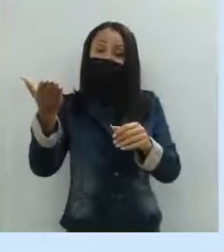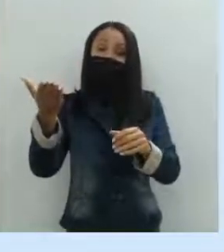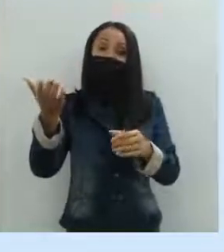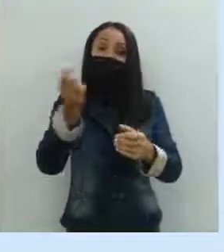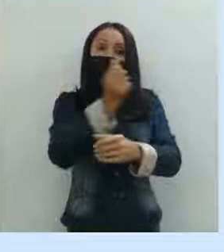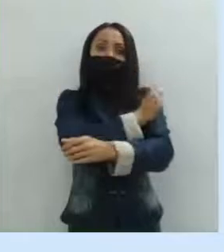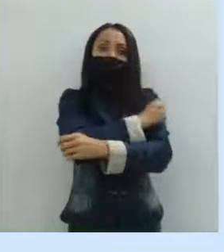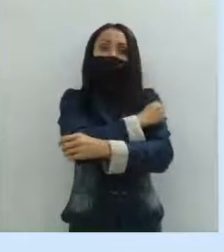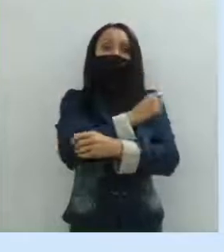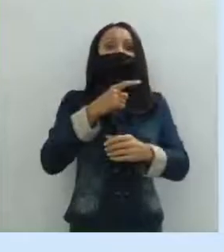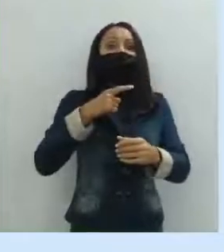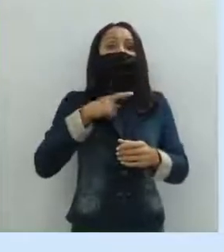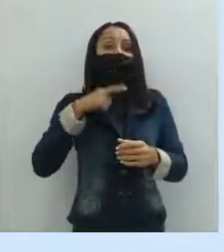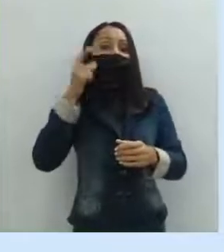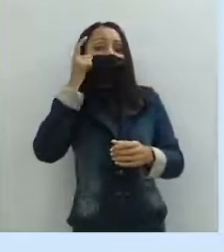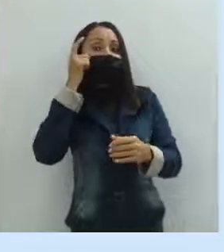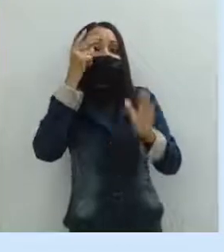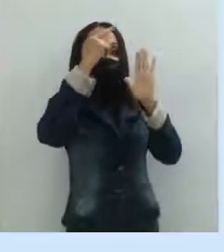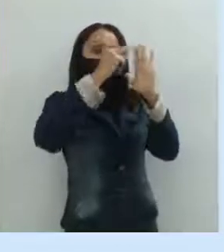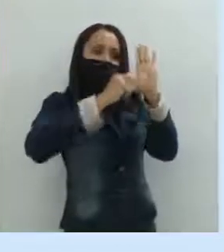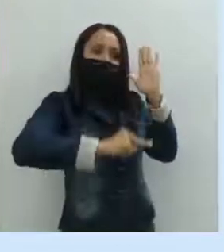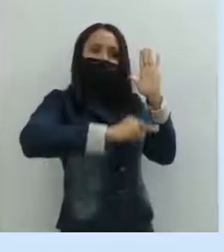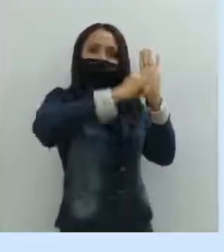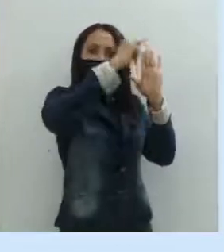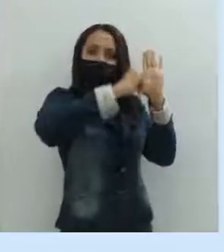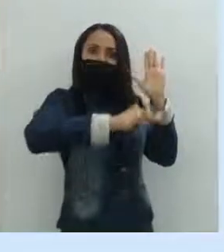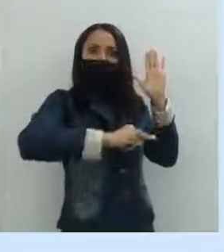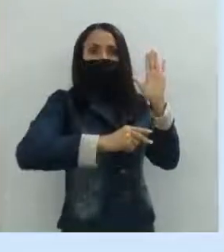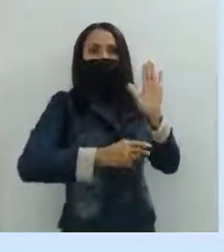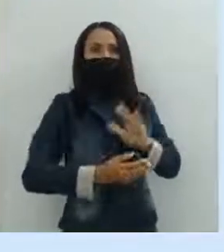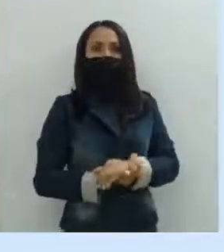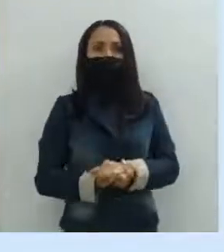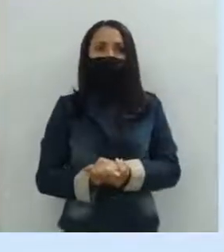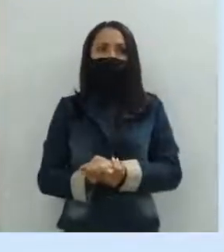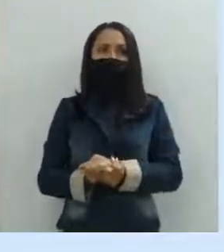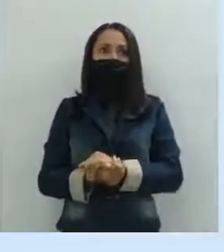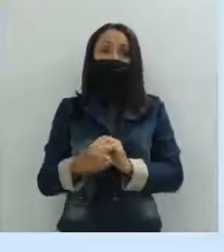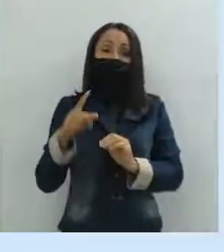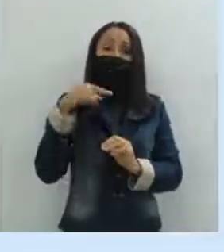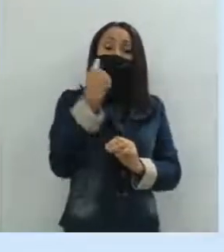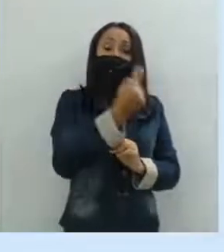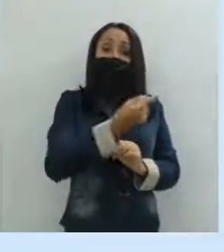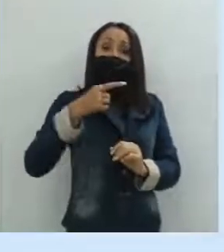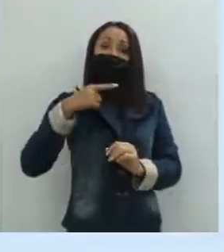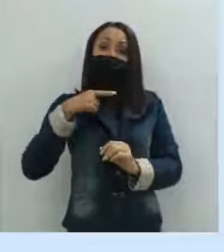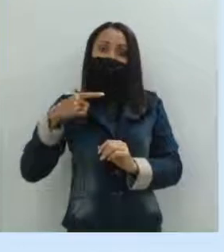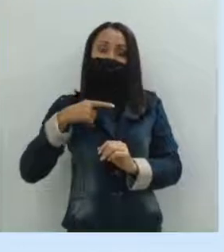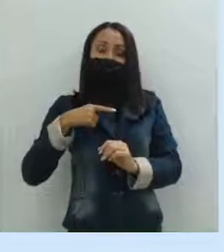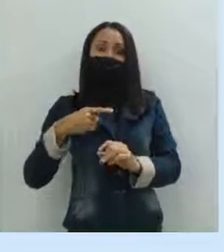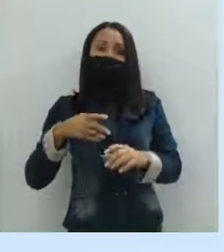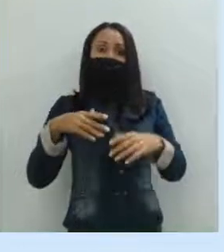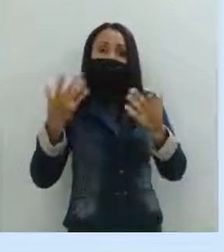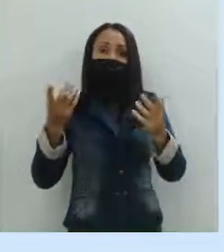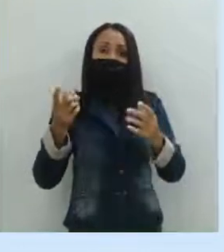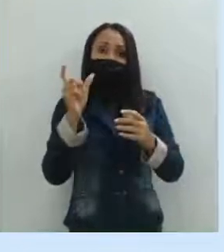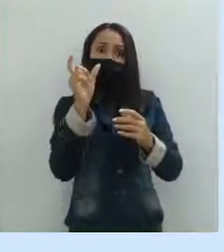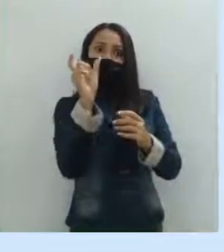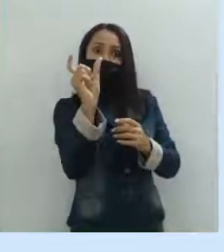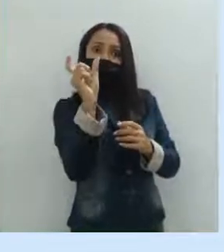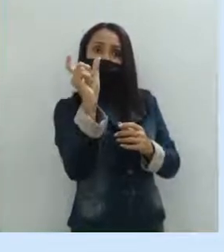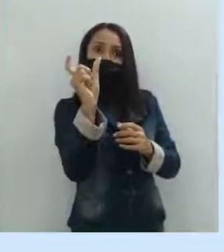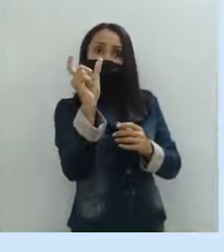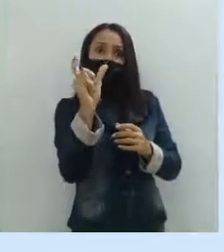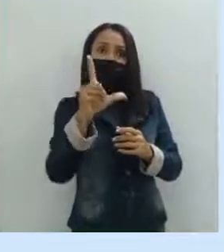um interesse em ler aquele texto. E olhem só aqui, nós temos, como eu falei a vocês, a palavra lead, que